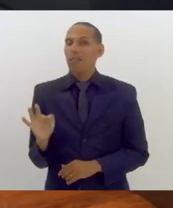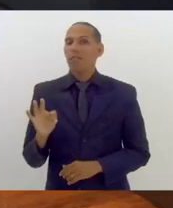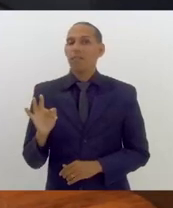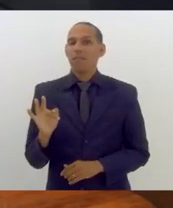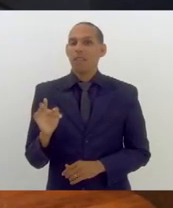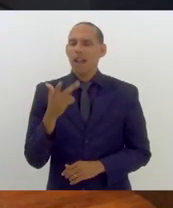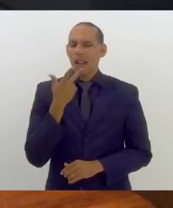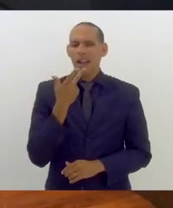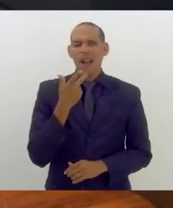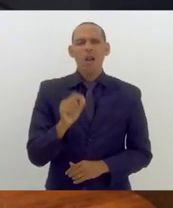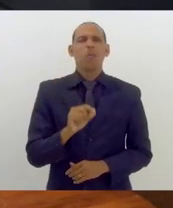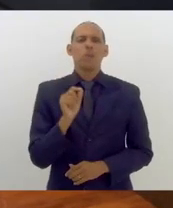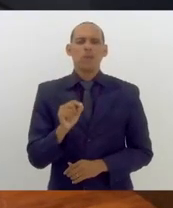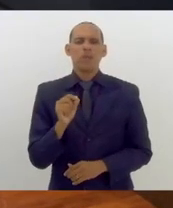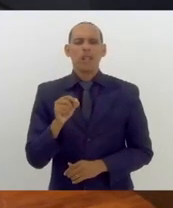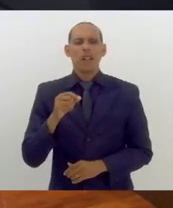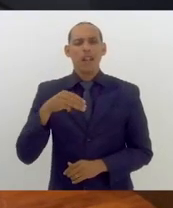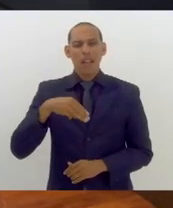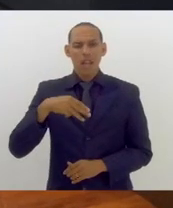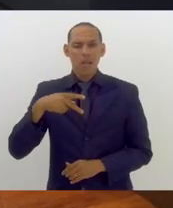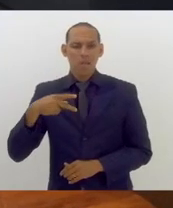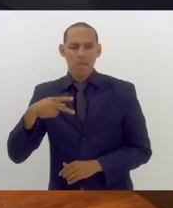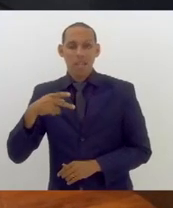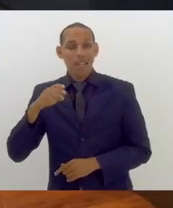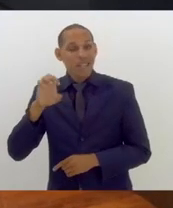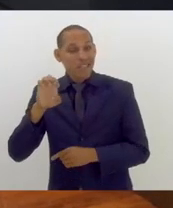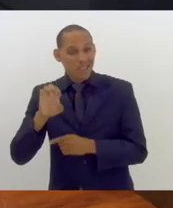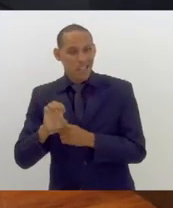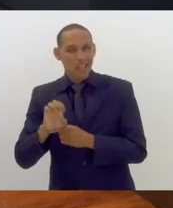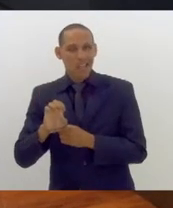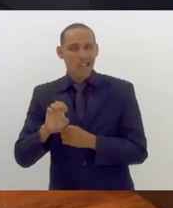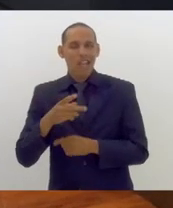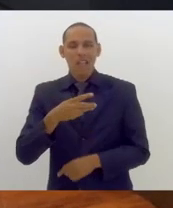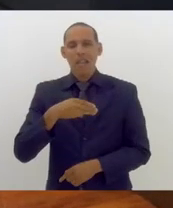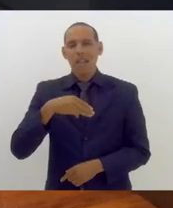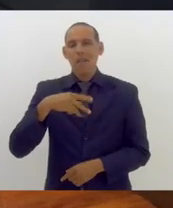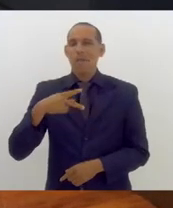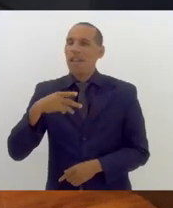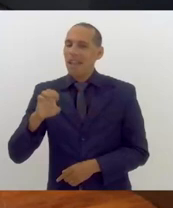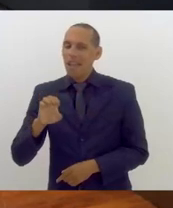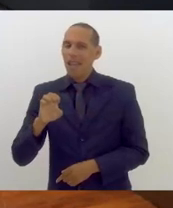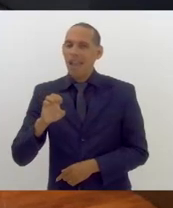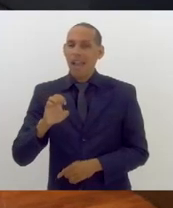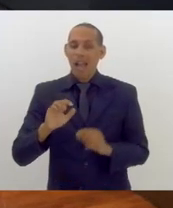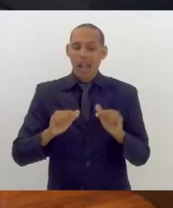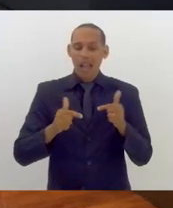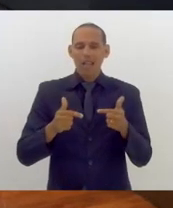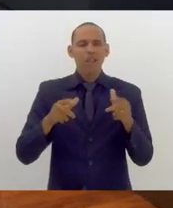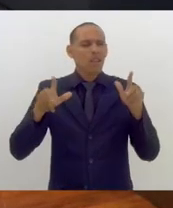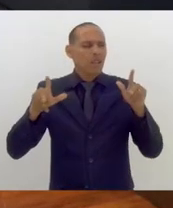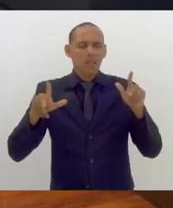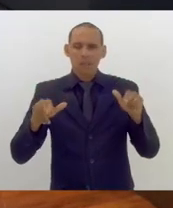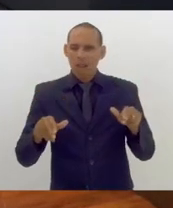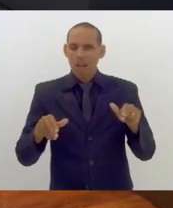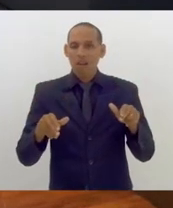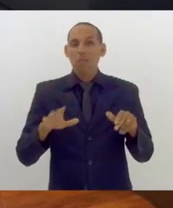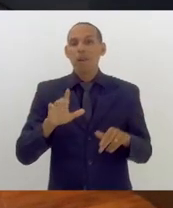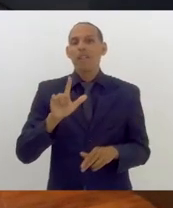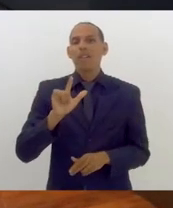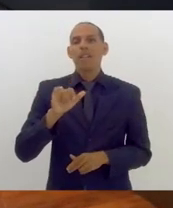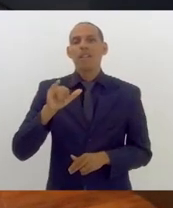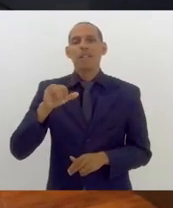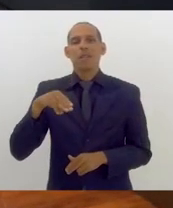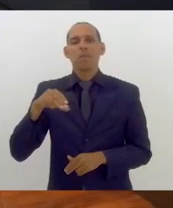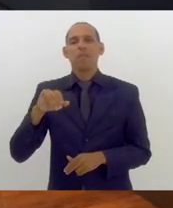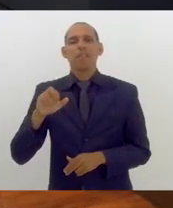afirmando que o ministério público estadual ajuizou ação Idêntica obtendo liminar que já foi suspensa